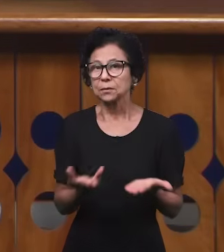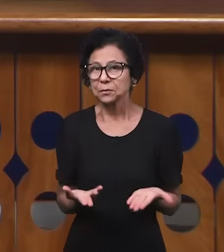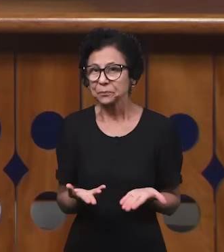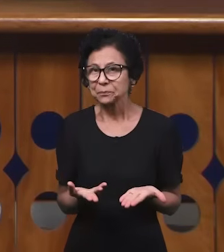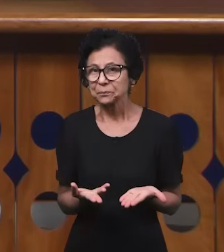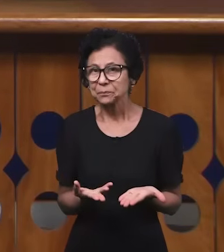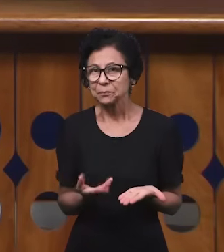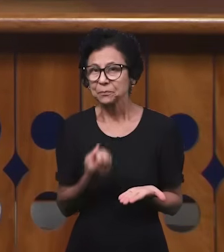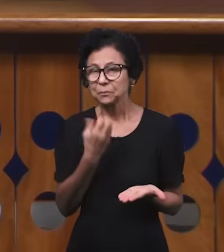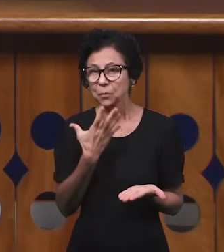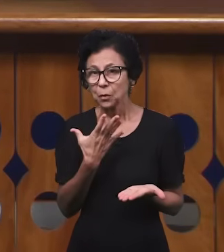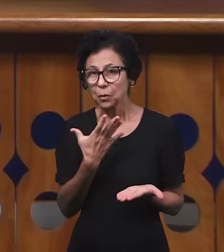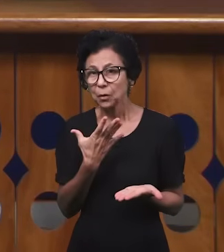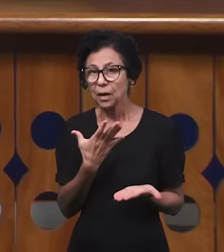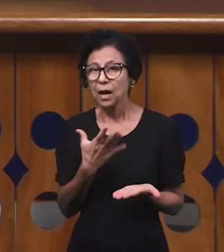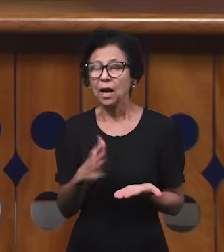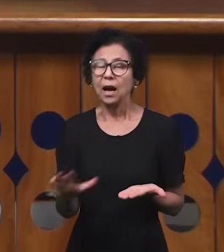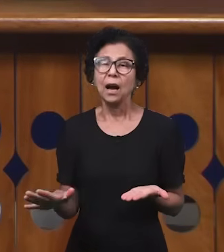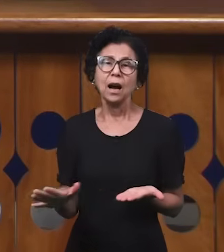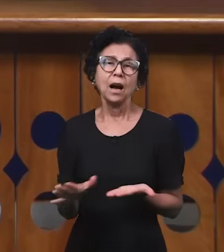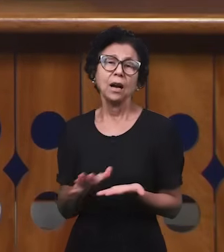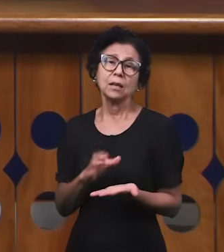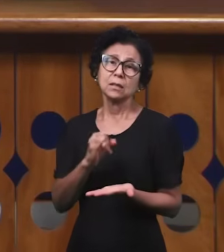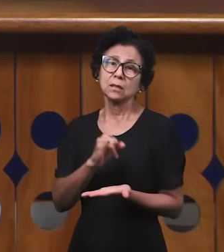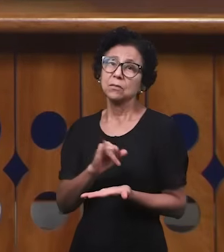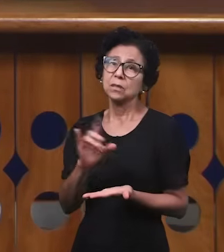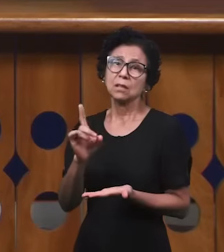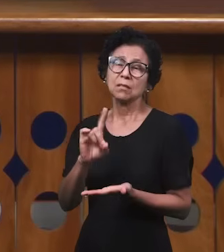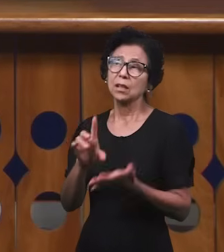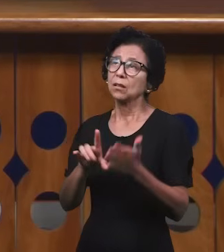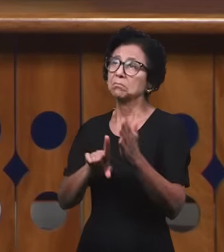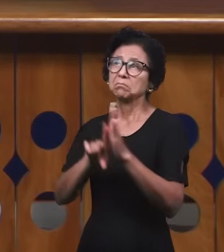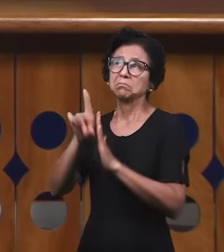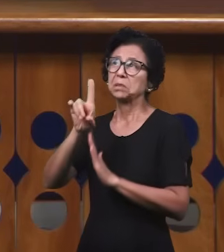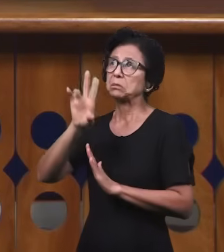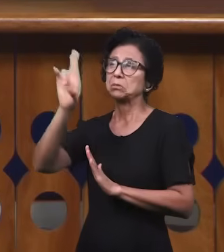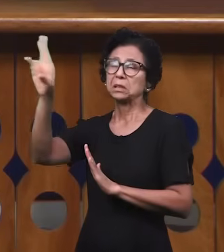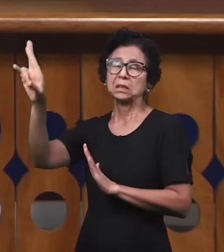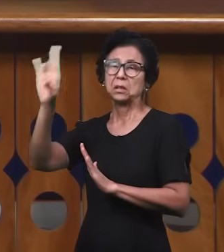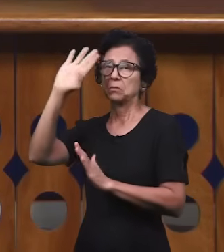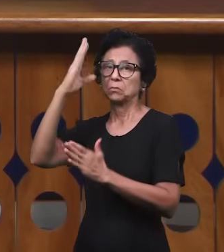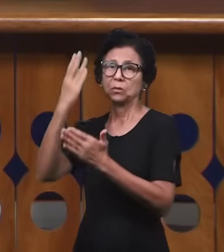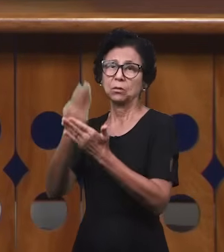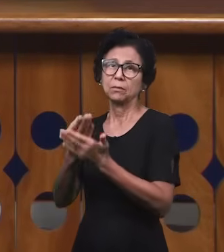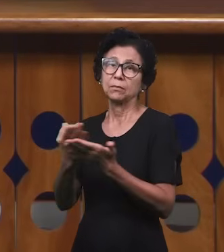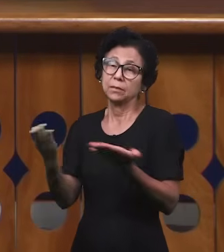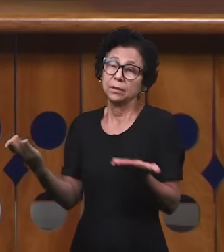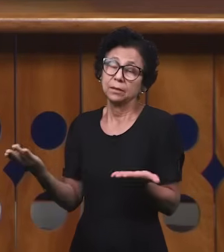A escolha sem Deus é ausência, solidão, conflito constante, é o que nós vemos aí.